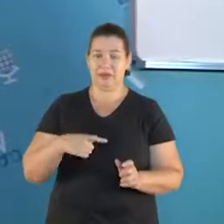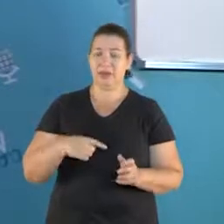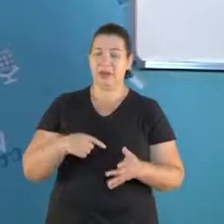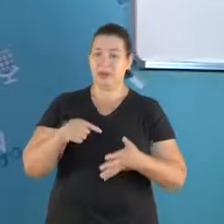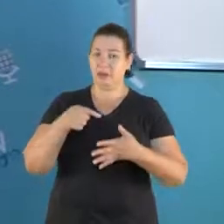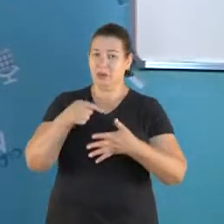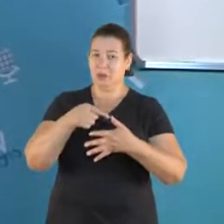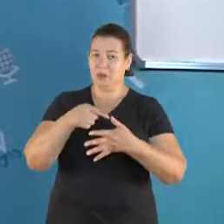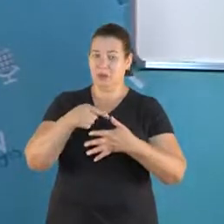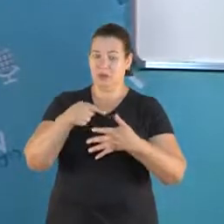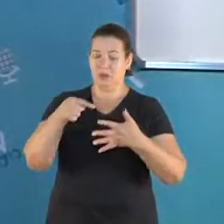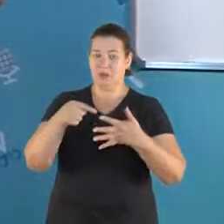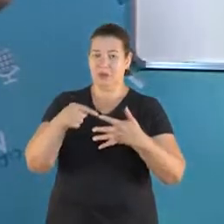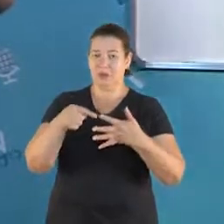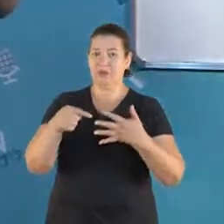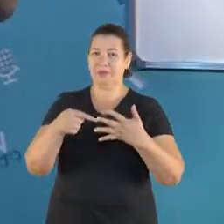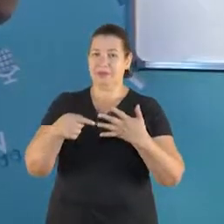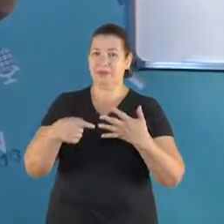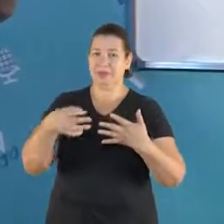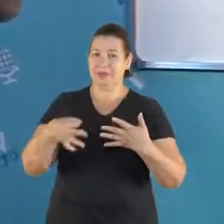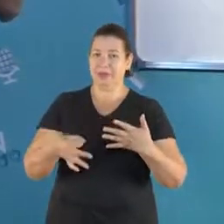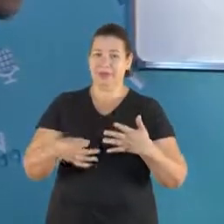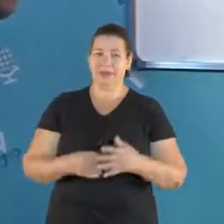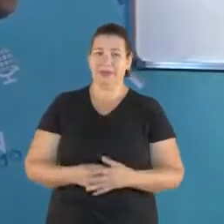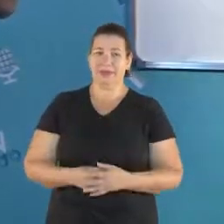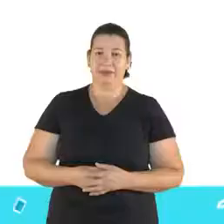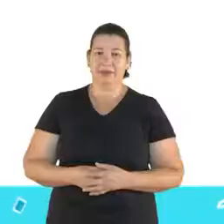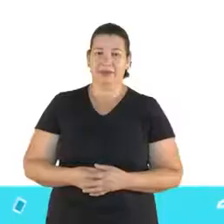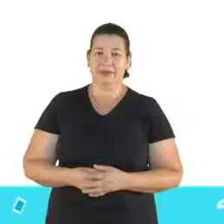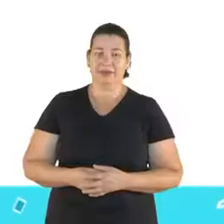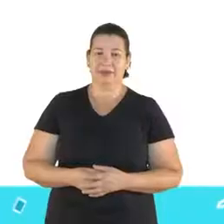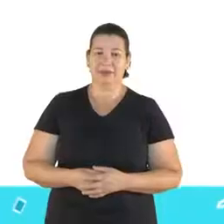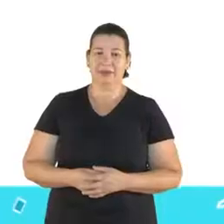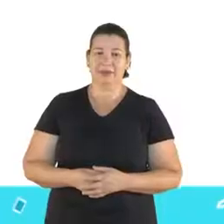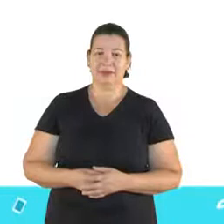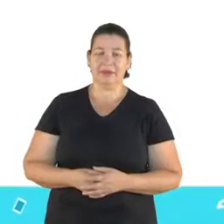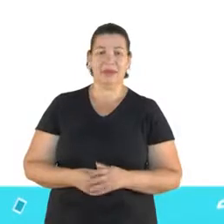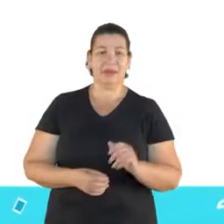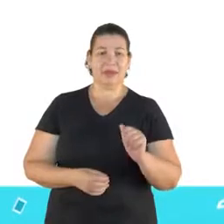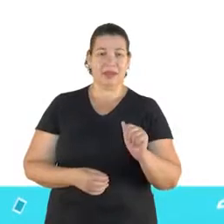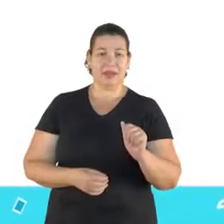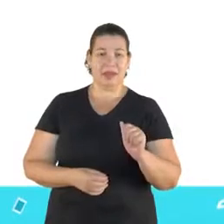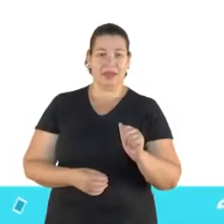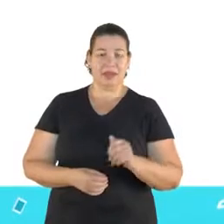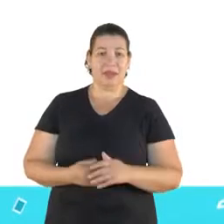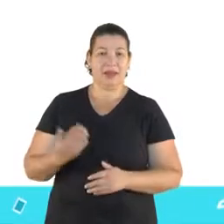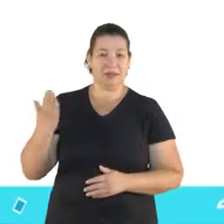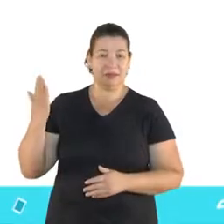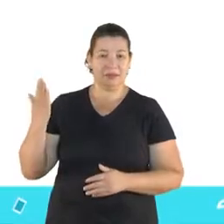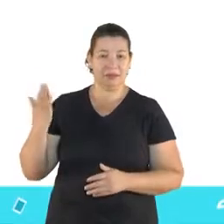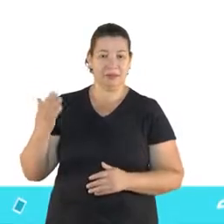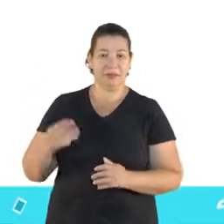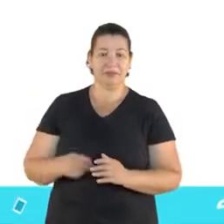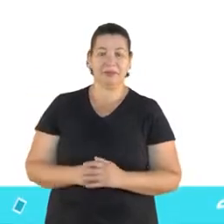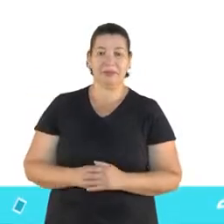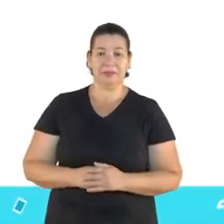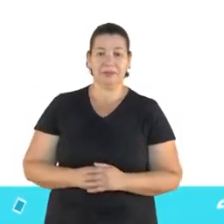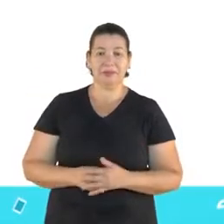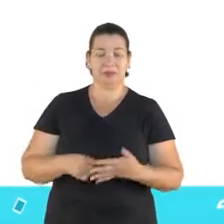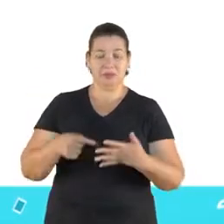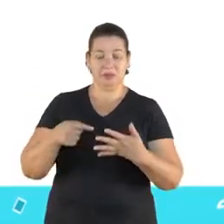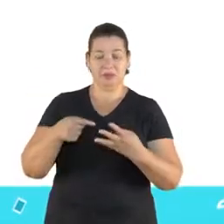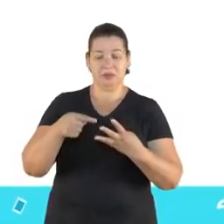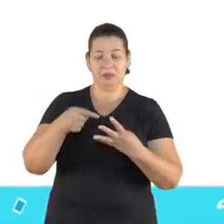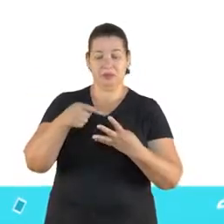Gônada primeiro, gameta e depois o hormônio. Na letra A nós vemos ovário, hormônio do